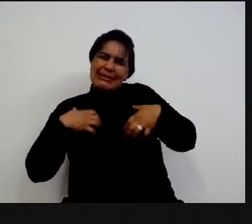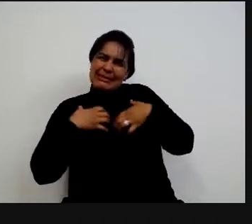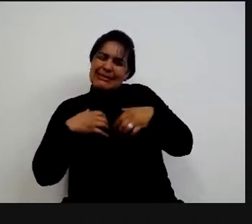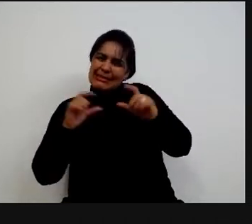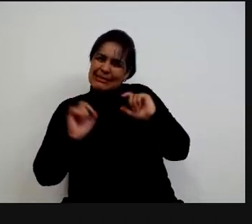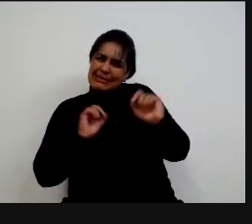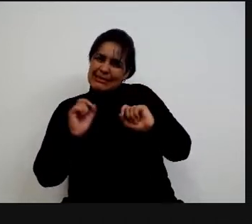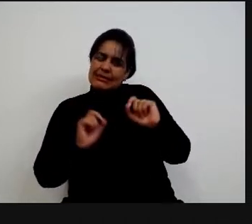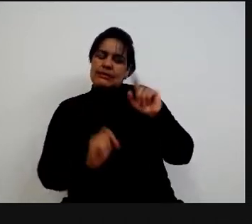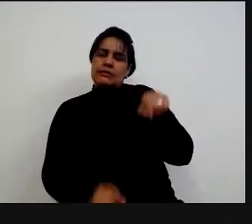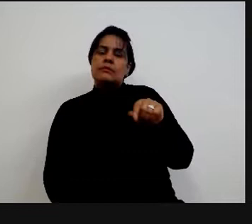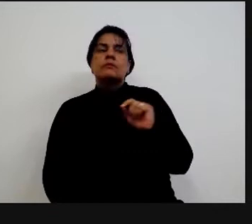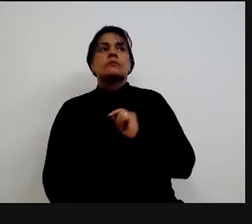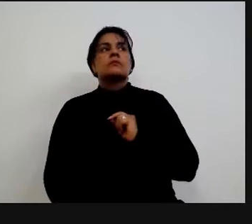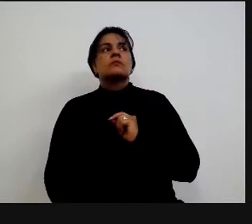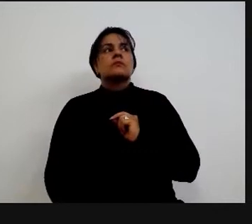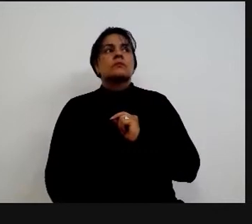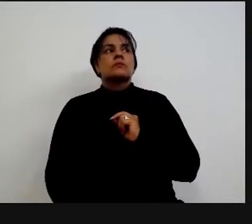é a questão